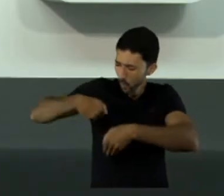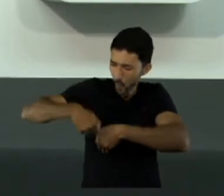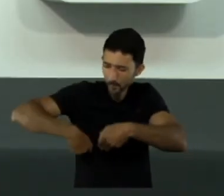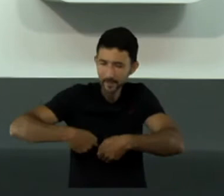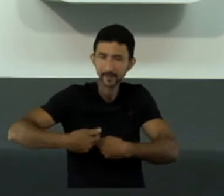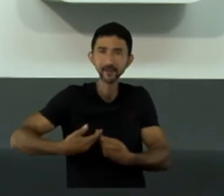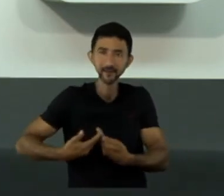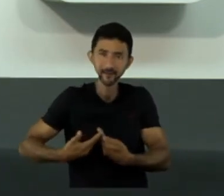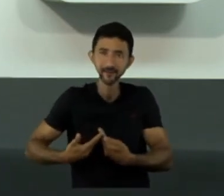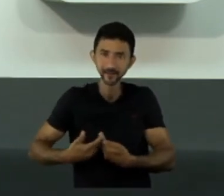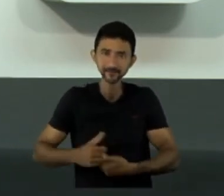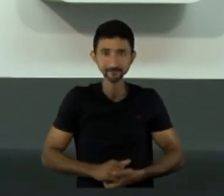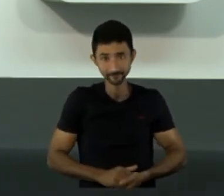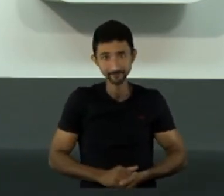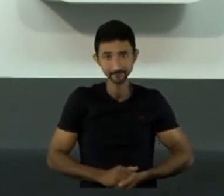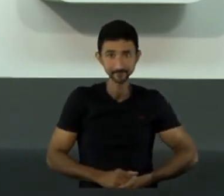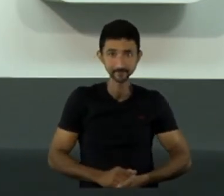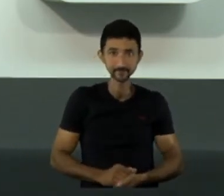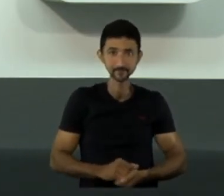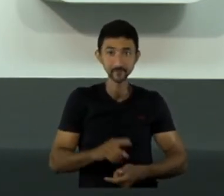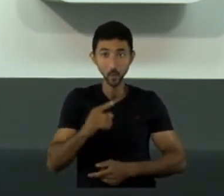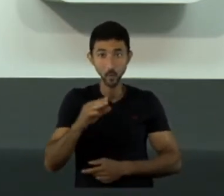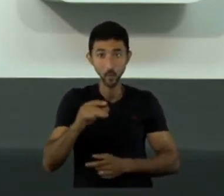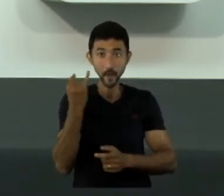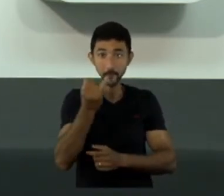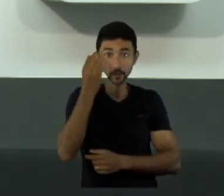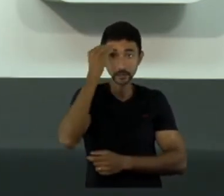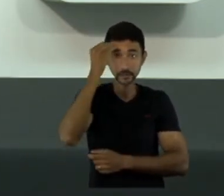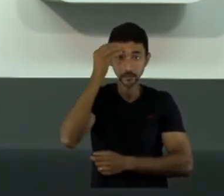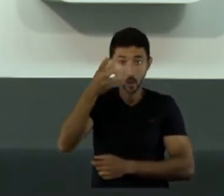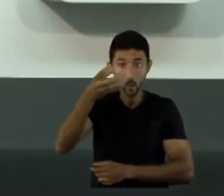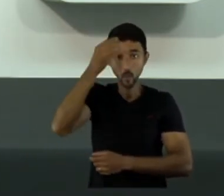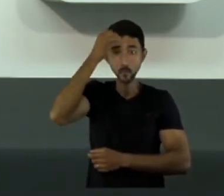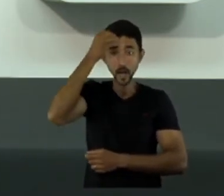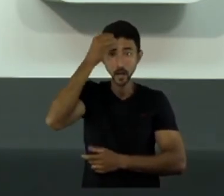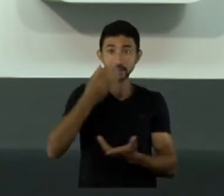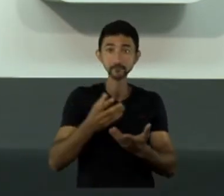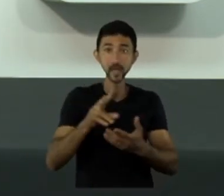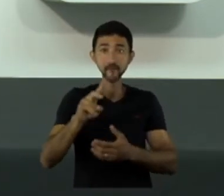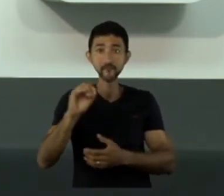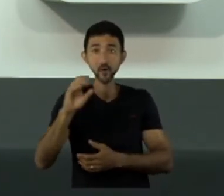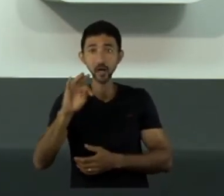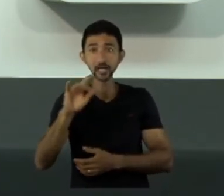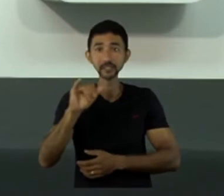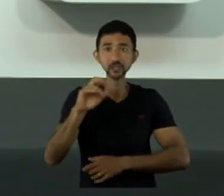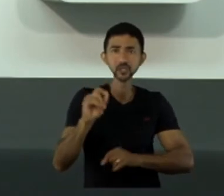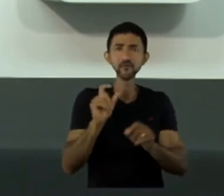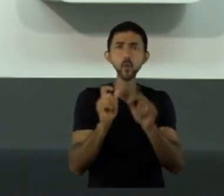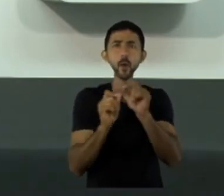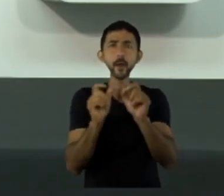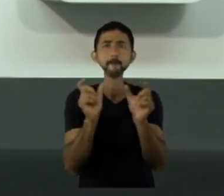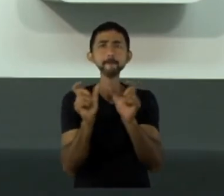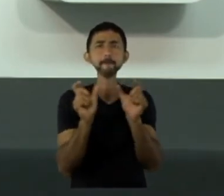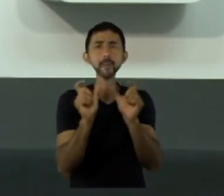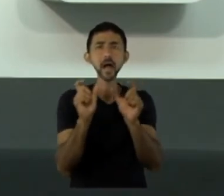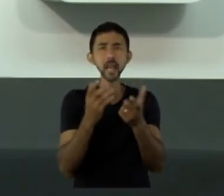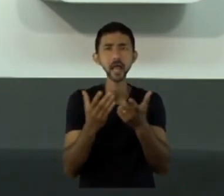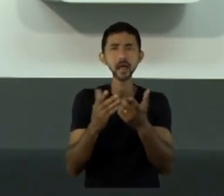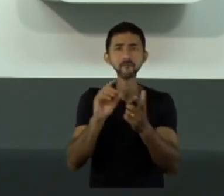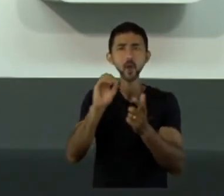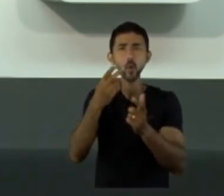o que é interessante, o que eu quero que você guarde, que você não esqueça, que vocativo é aquela palavra ou